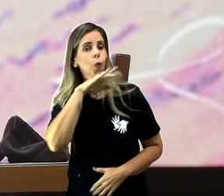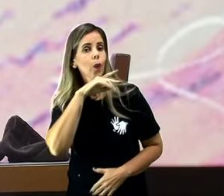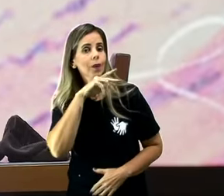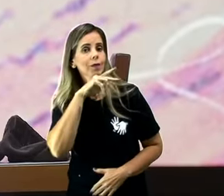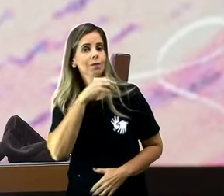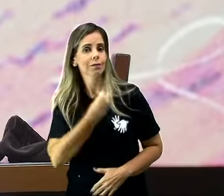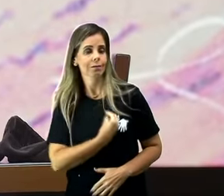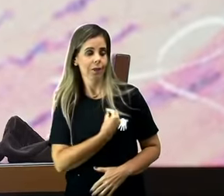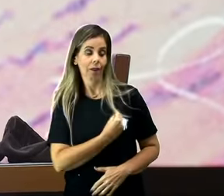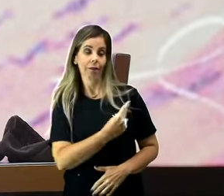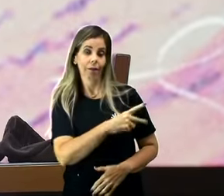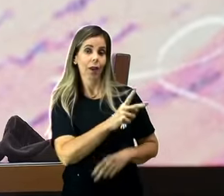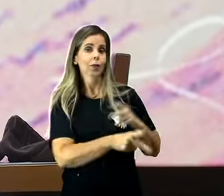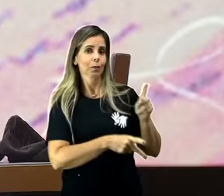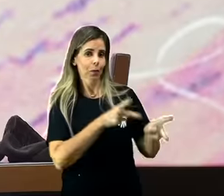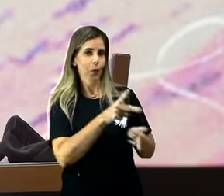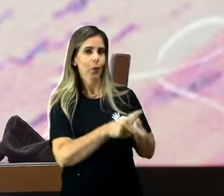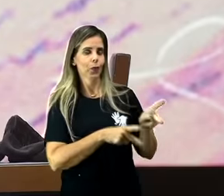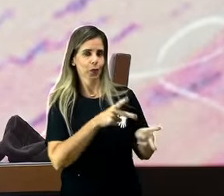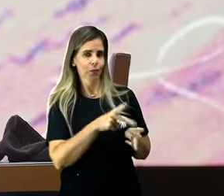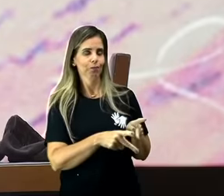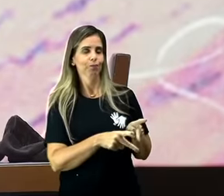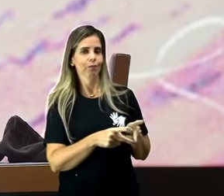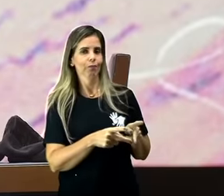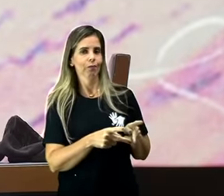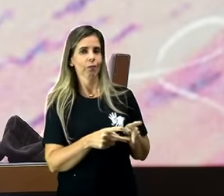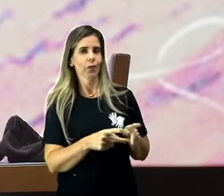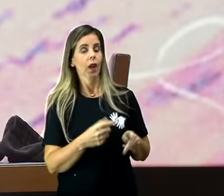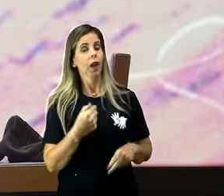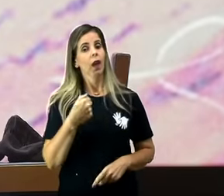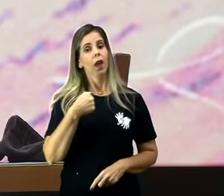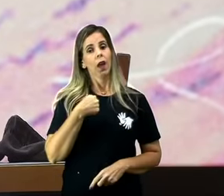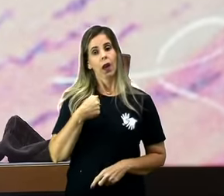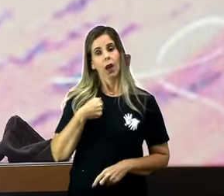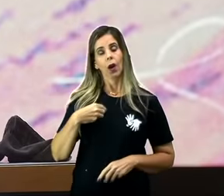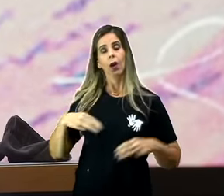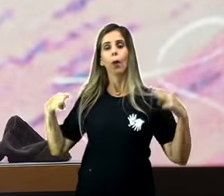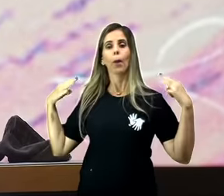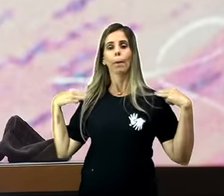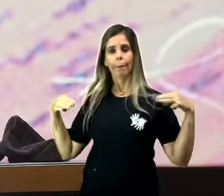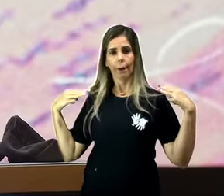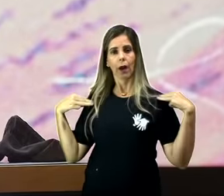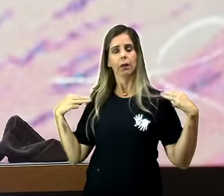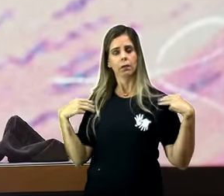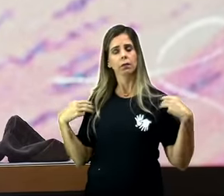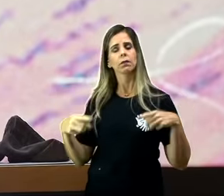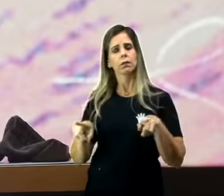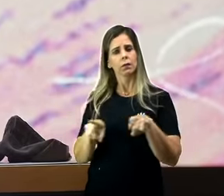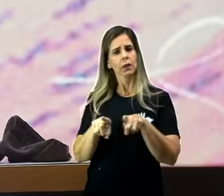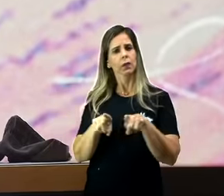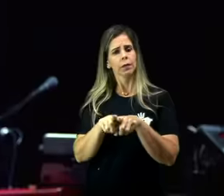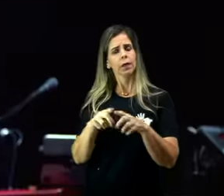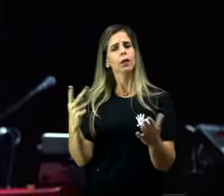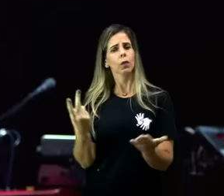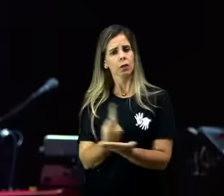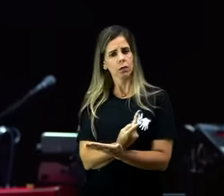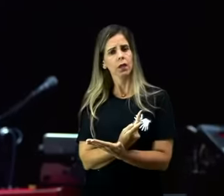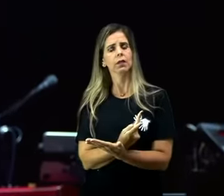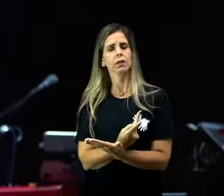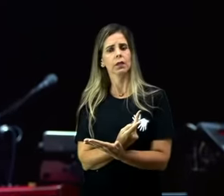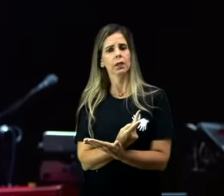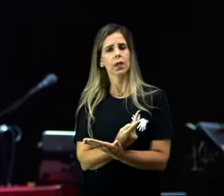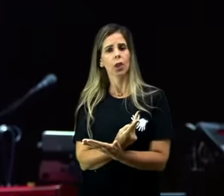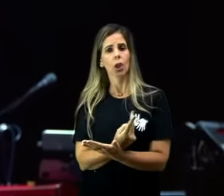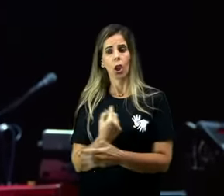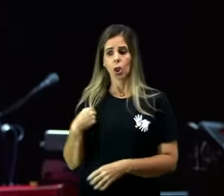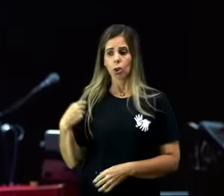Eu mesmo, por exemplo, todas as vezes que eu e Mariana, a gente segue uma direção, ou tem uma direção de Deus, irmão do céu, parece